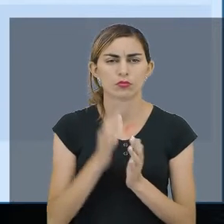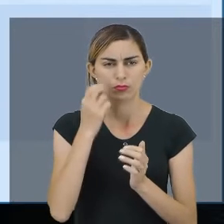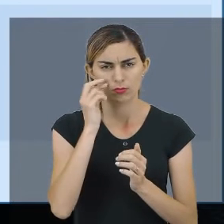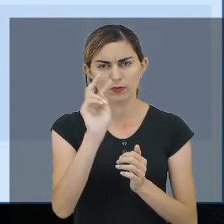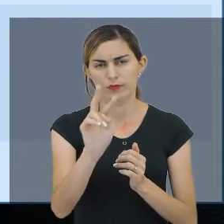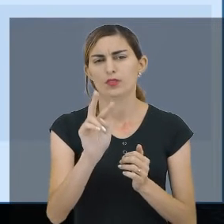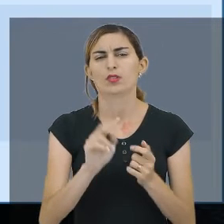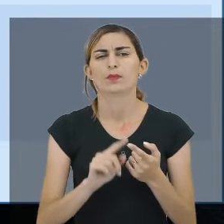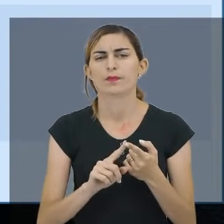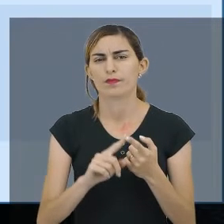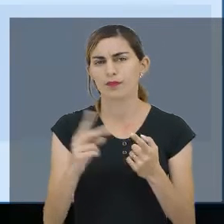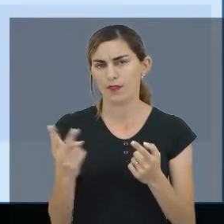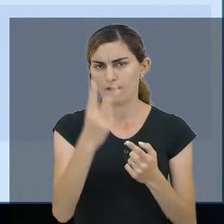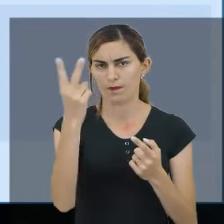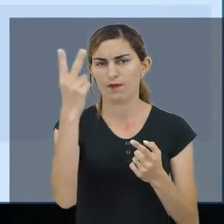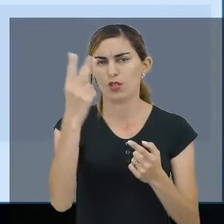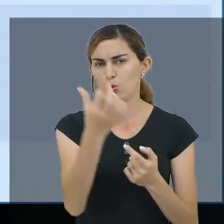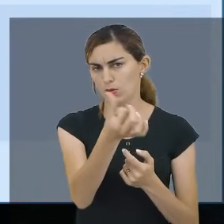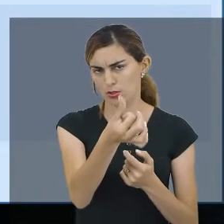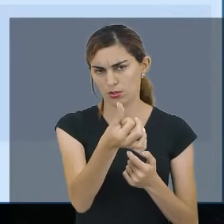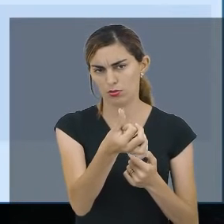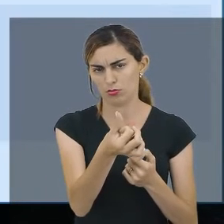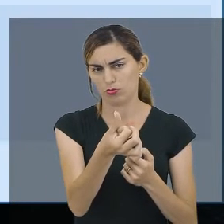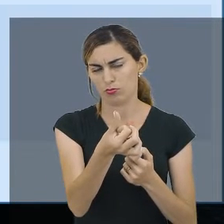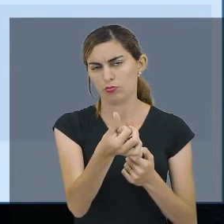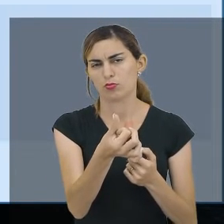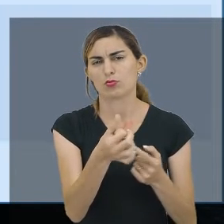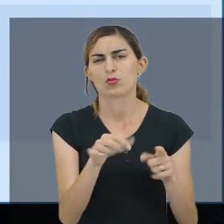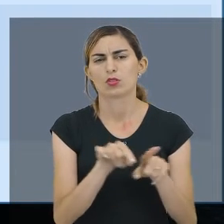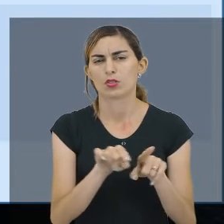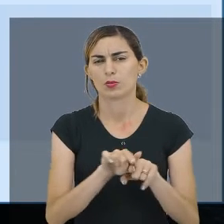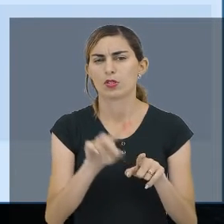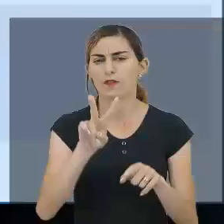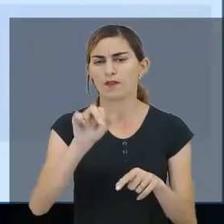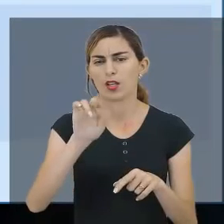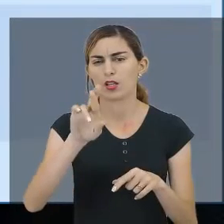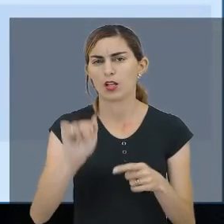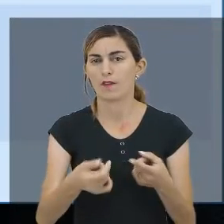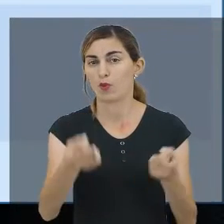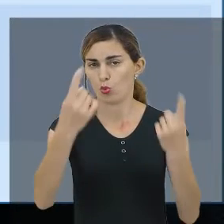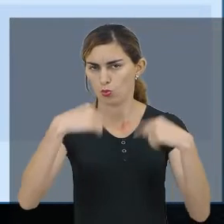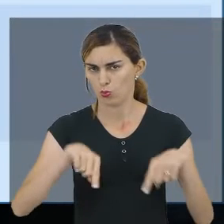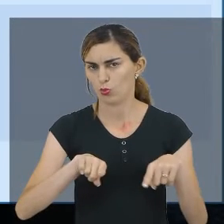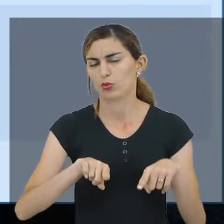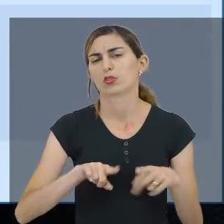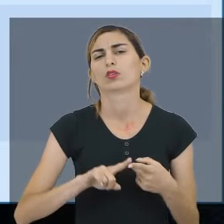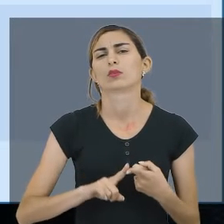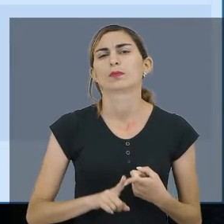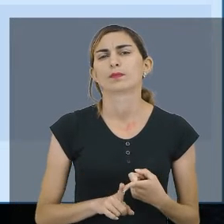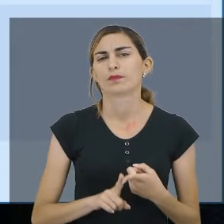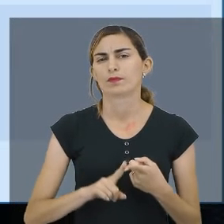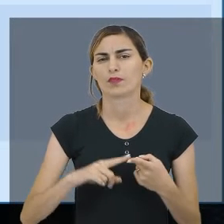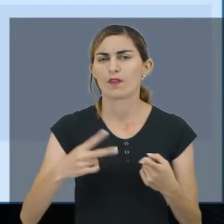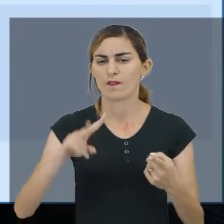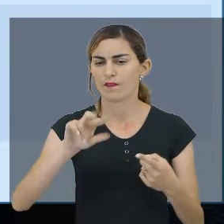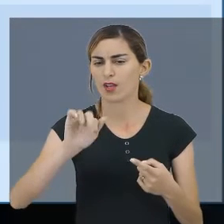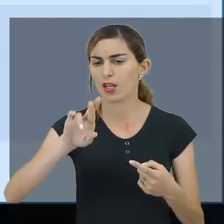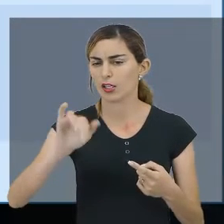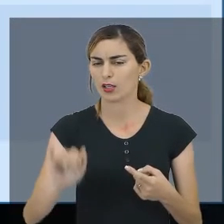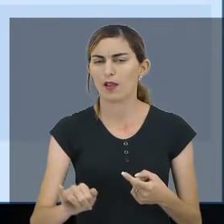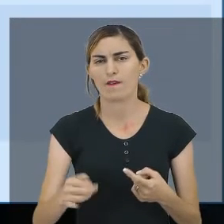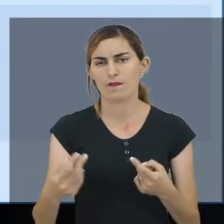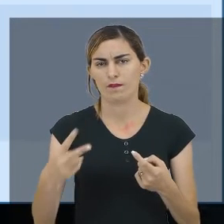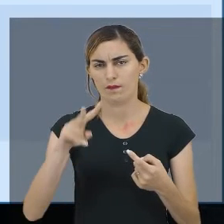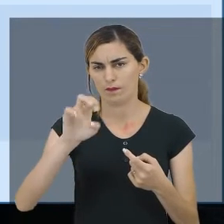variável recebendo o valor 6, uma variável recebendo o valor de outra variável, uma variável